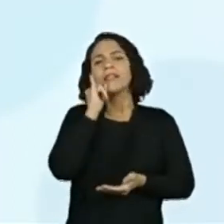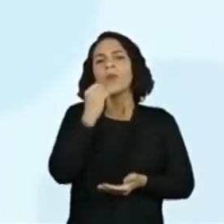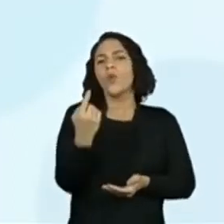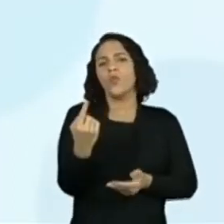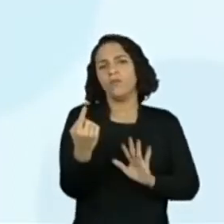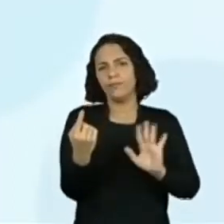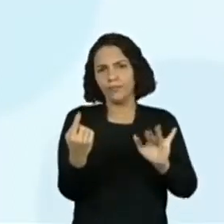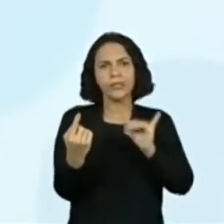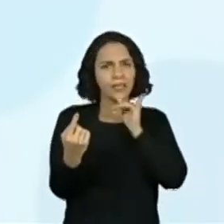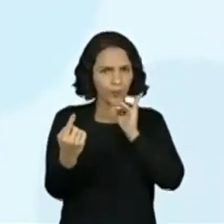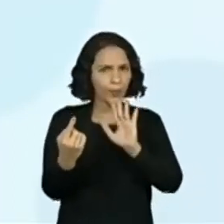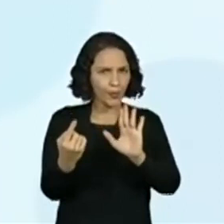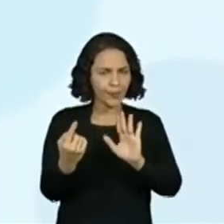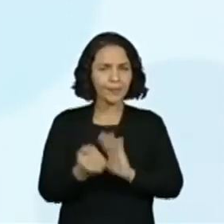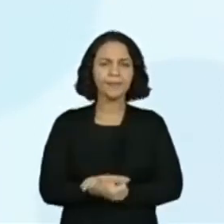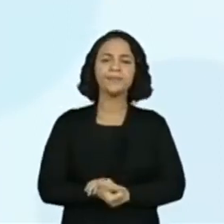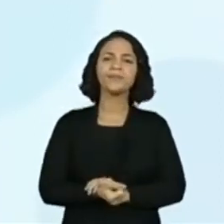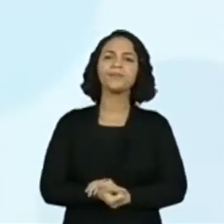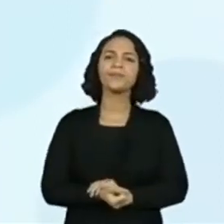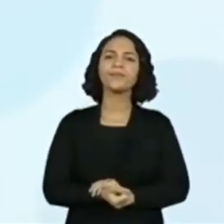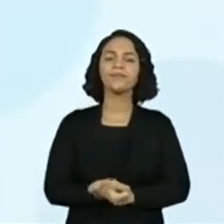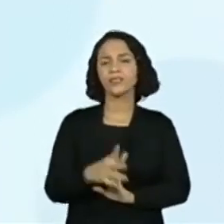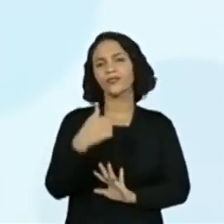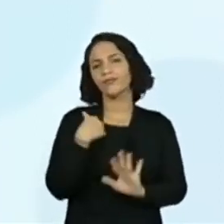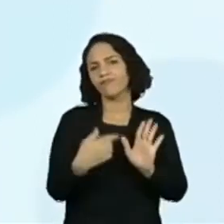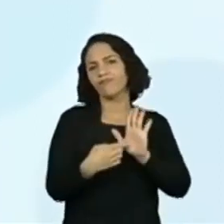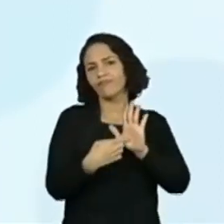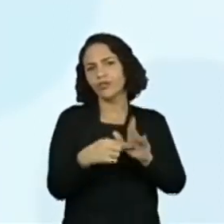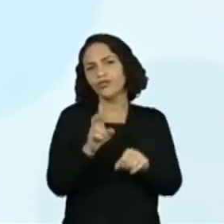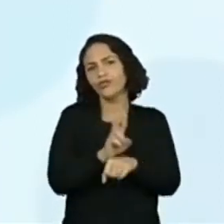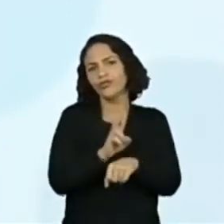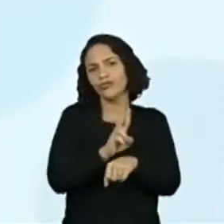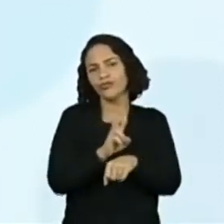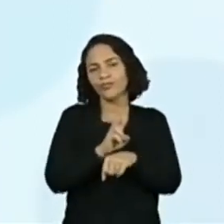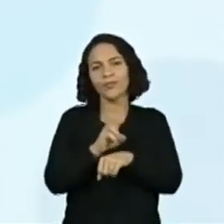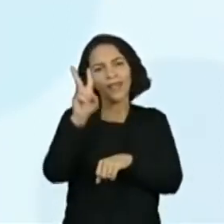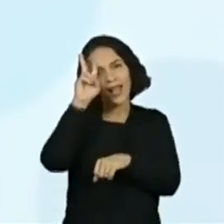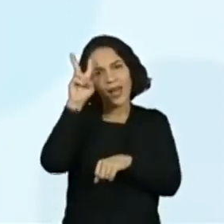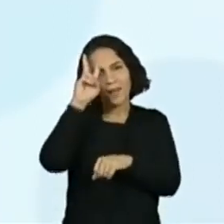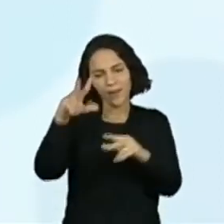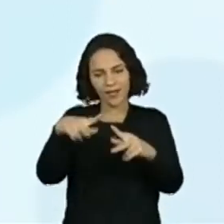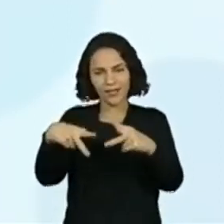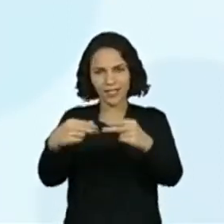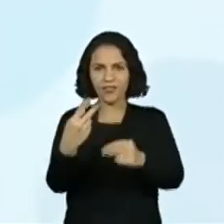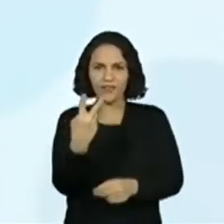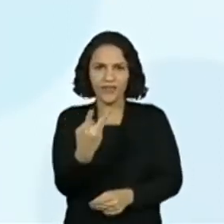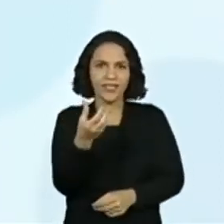só, não é? Sim. Então, eu vou refazer uma representação aqui dessas lembrancinhas, dessas